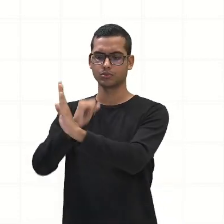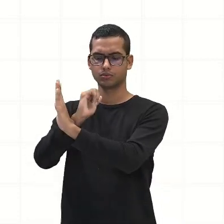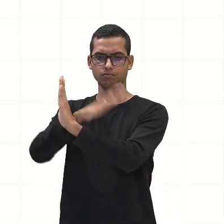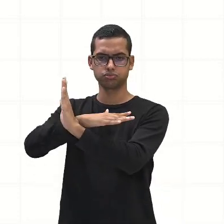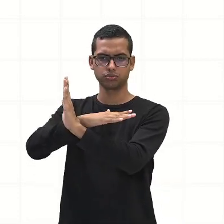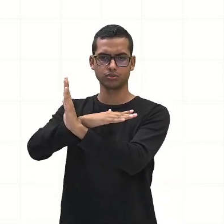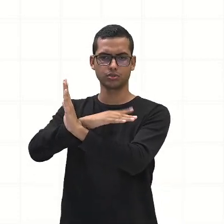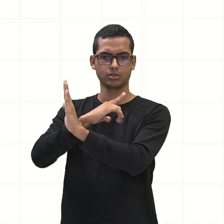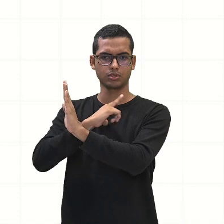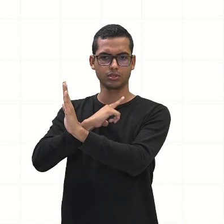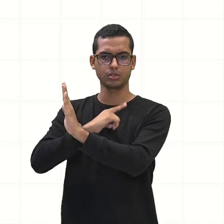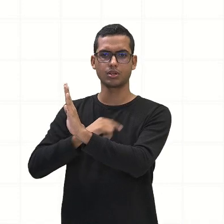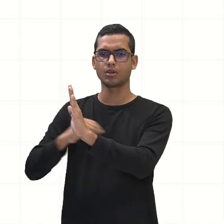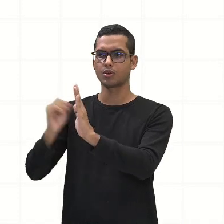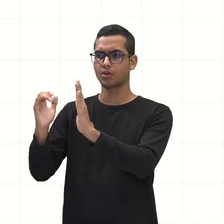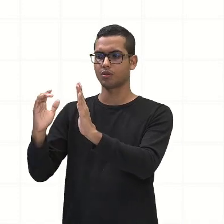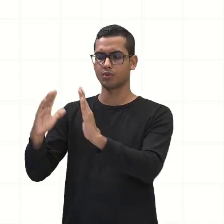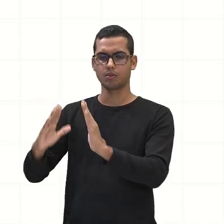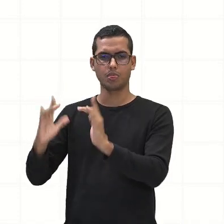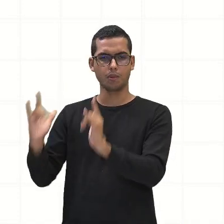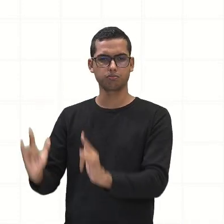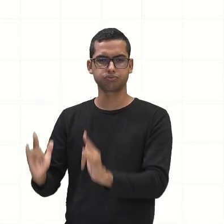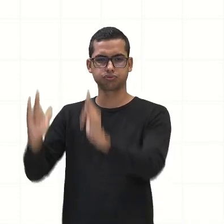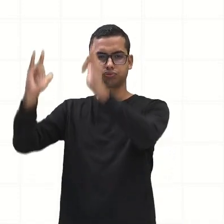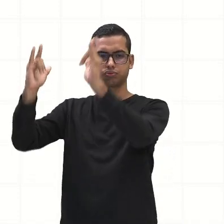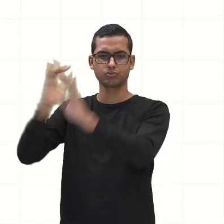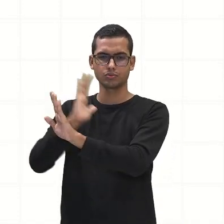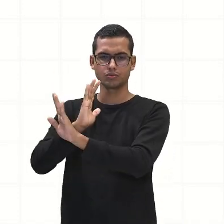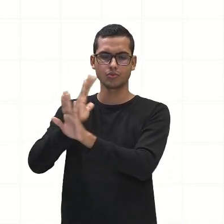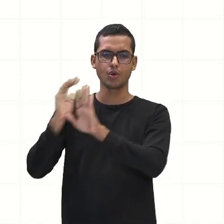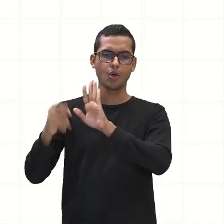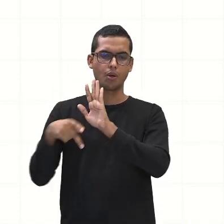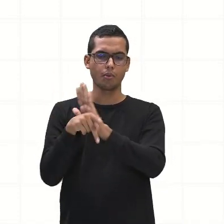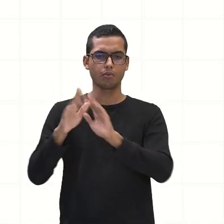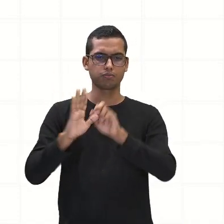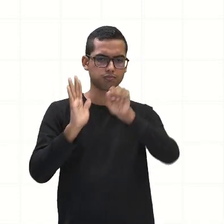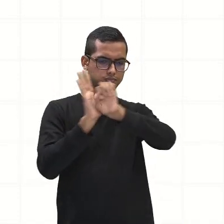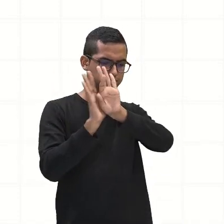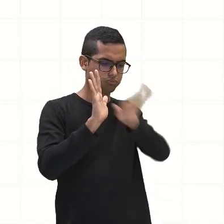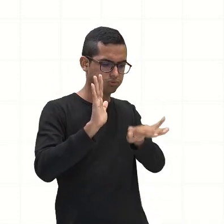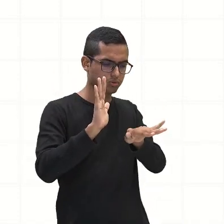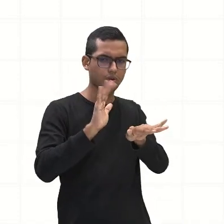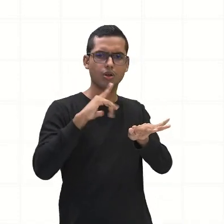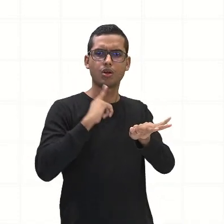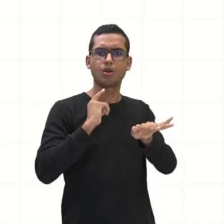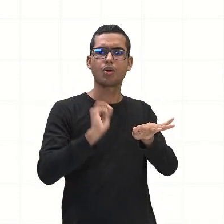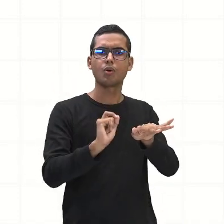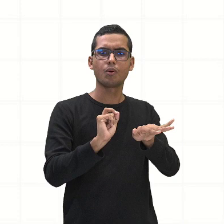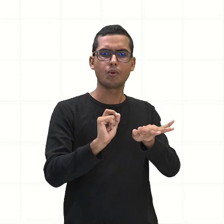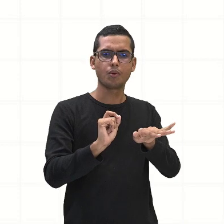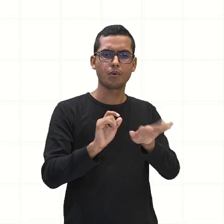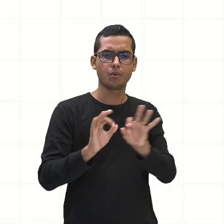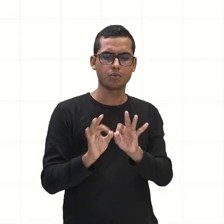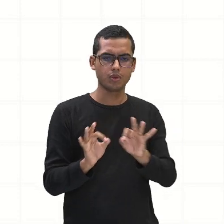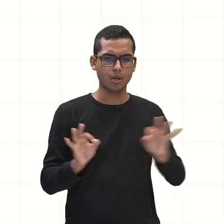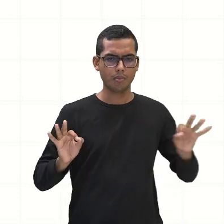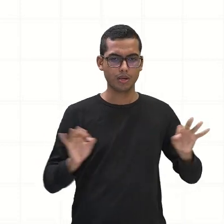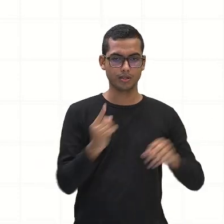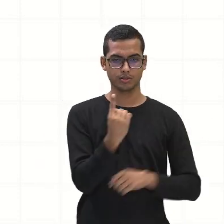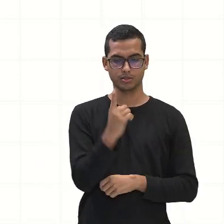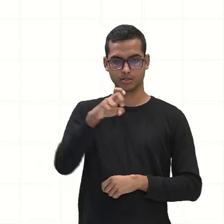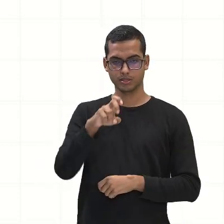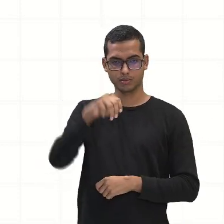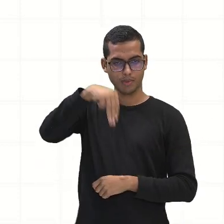sombra, que eu vou colocar aqui em azul para ficar mais nítido, o tamanho da sombra era